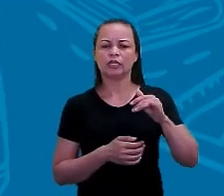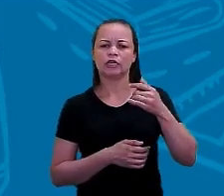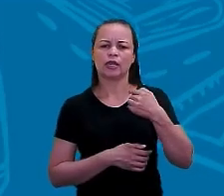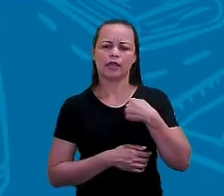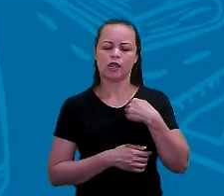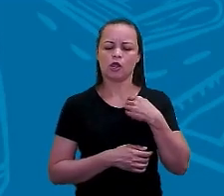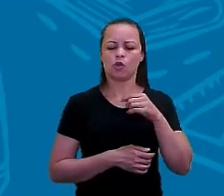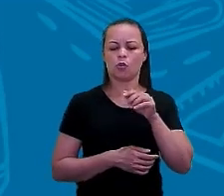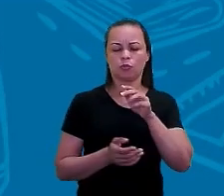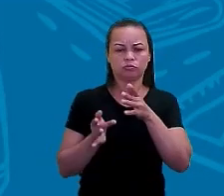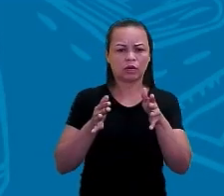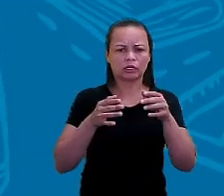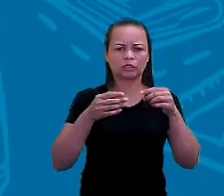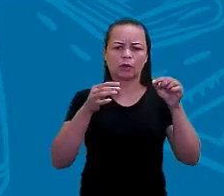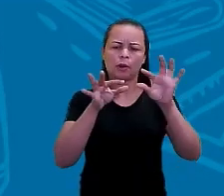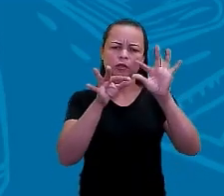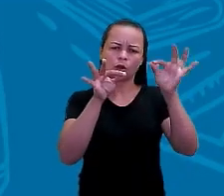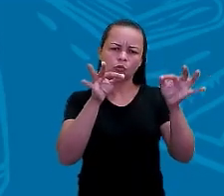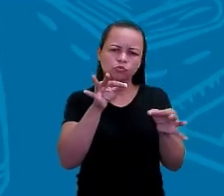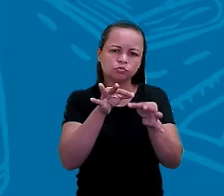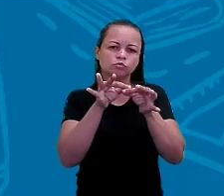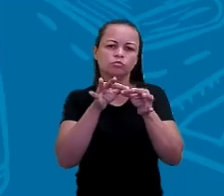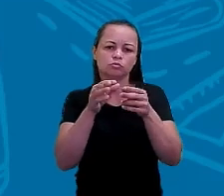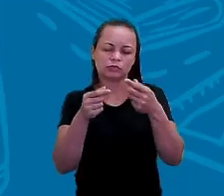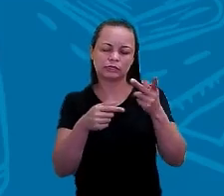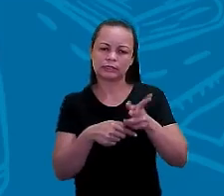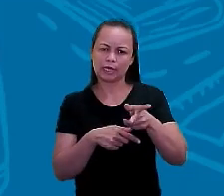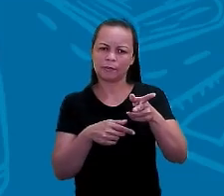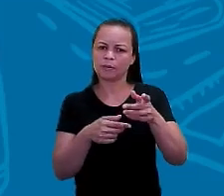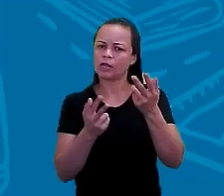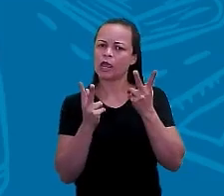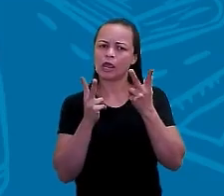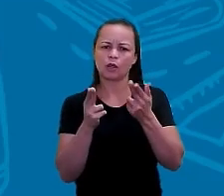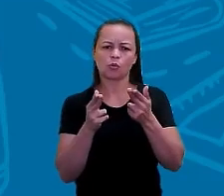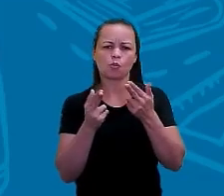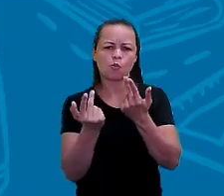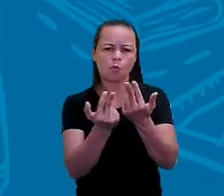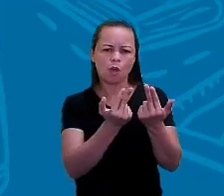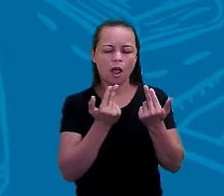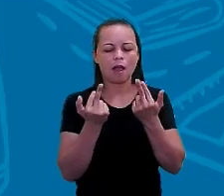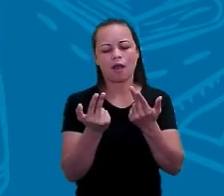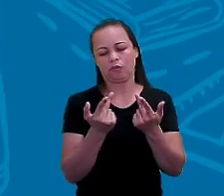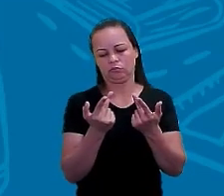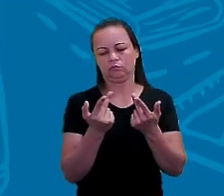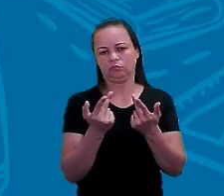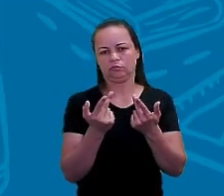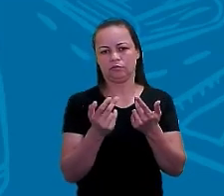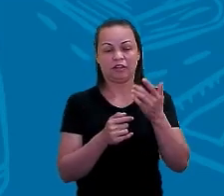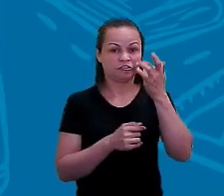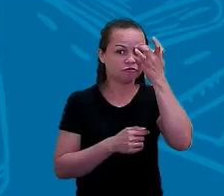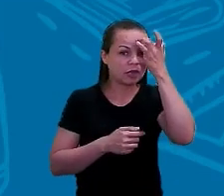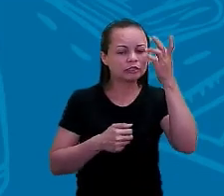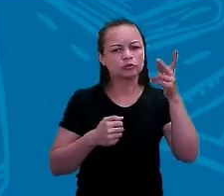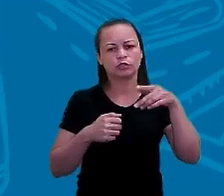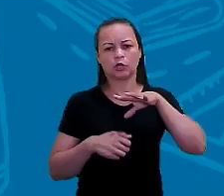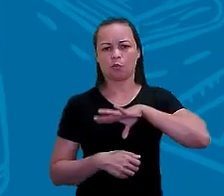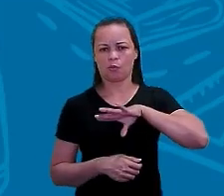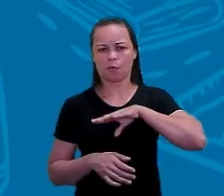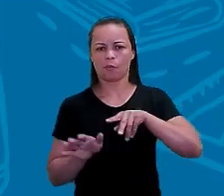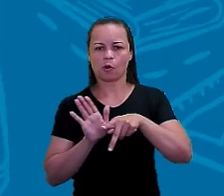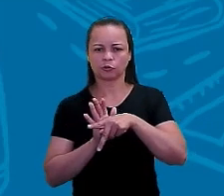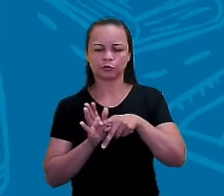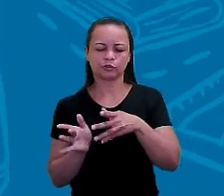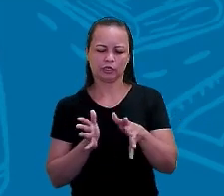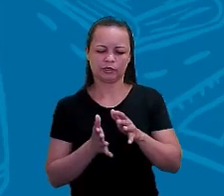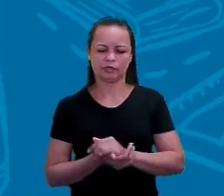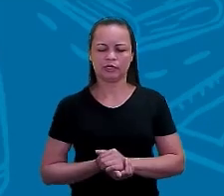he arrived, she arrived. É igual para todos os pronomes. Muito mais fácil que português. Português seria eu cheguei,